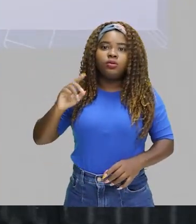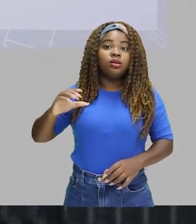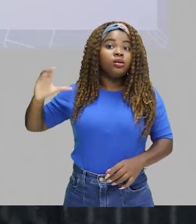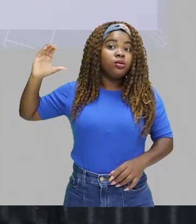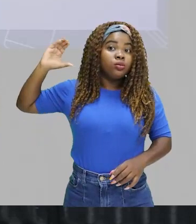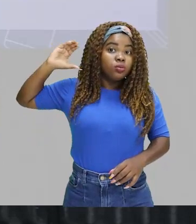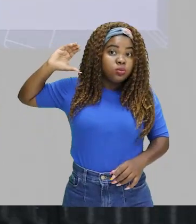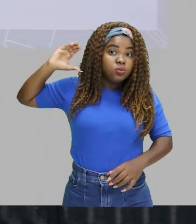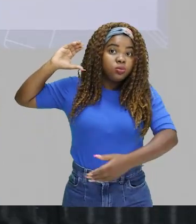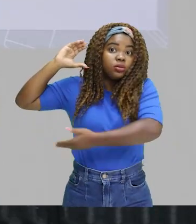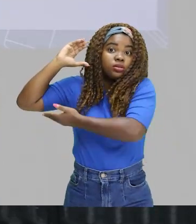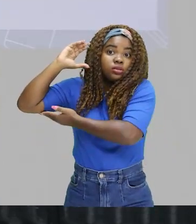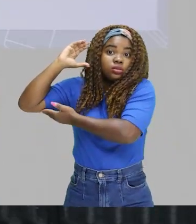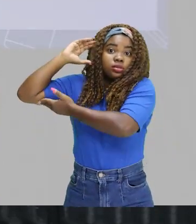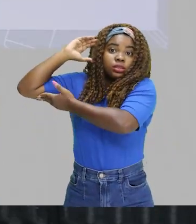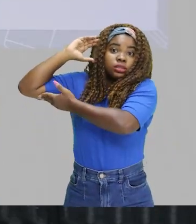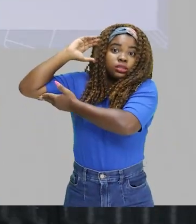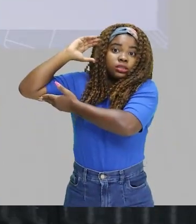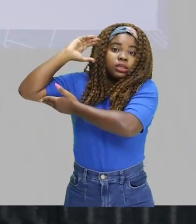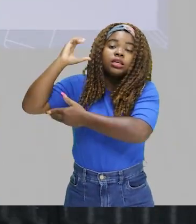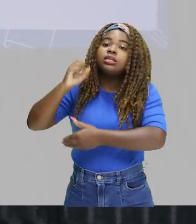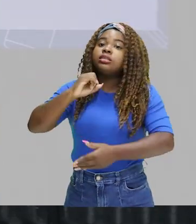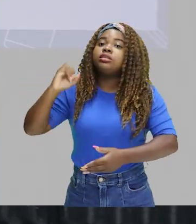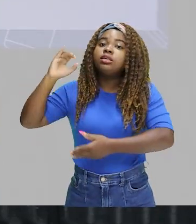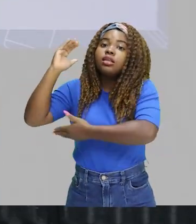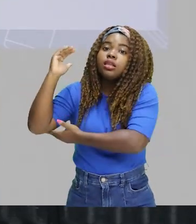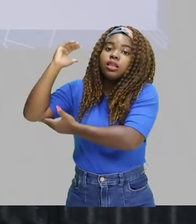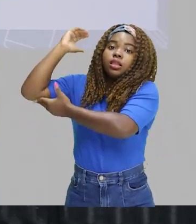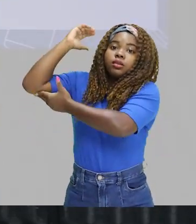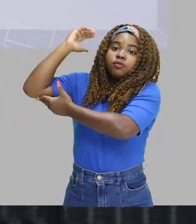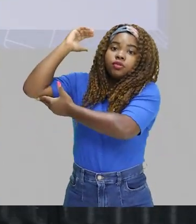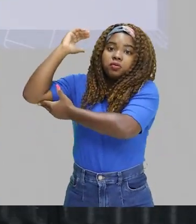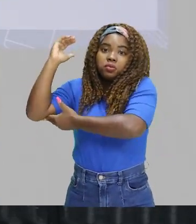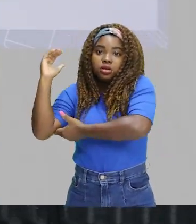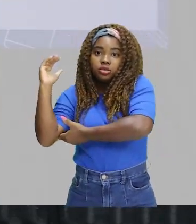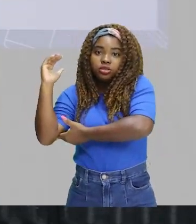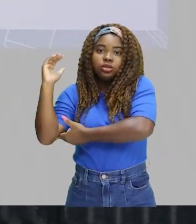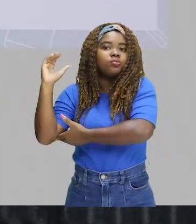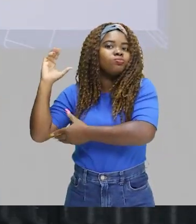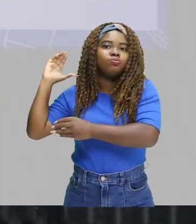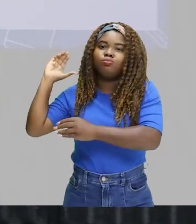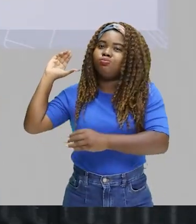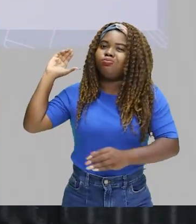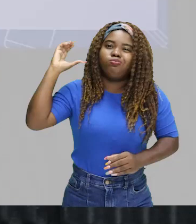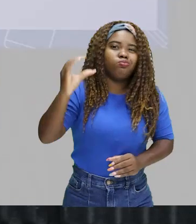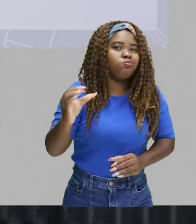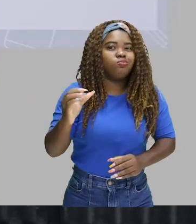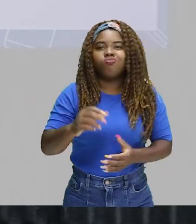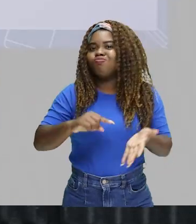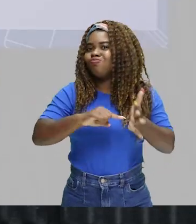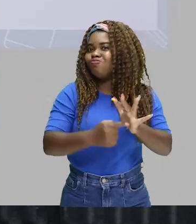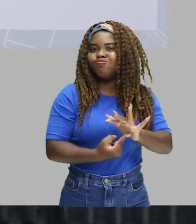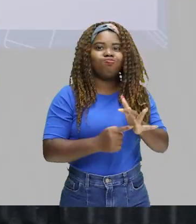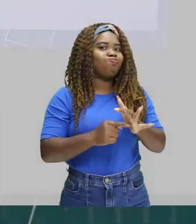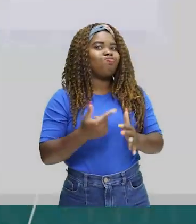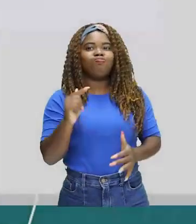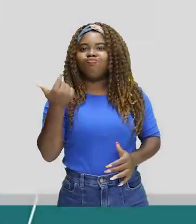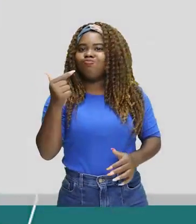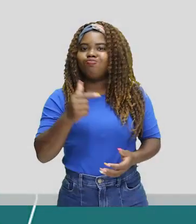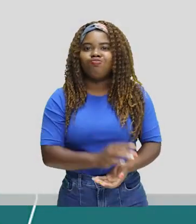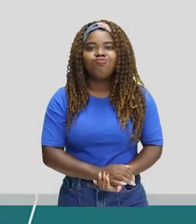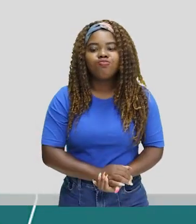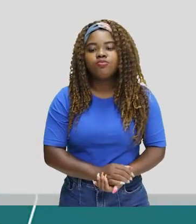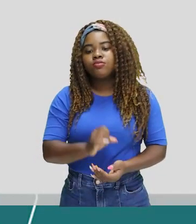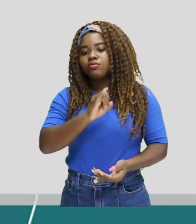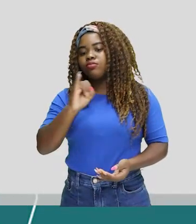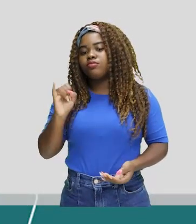ele baixar ou se ele levantar esse cotovelo, esse arremesso não será validado. E a fase